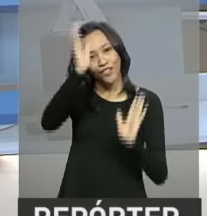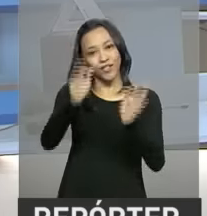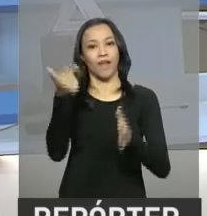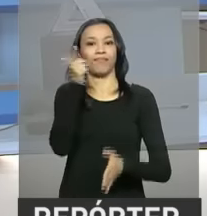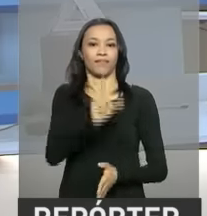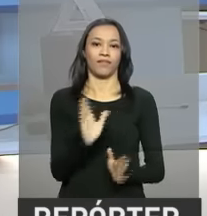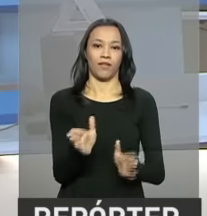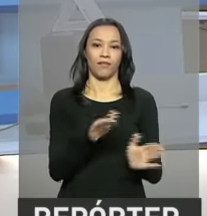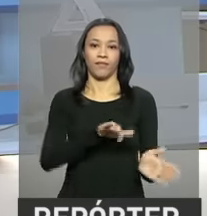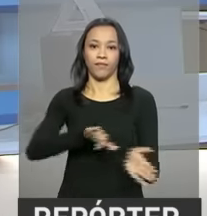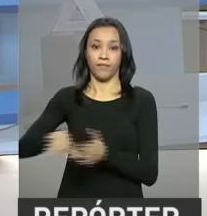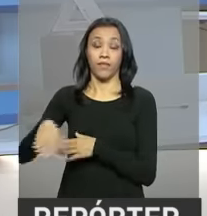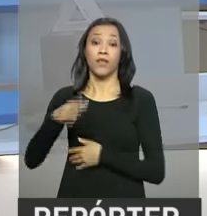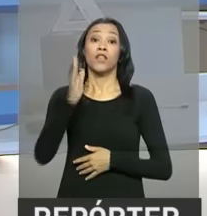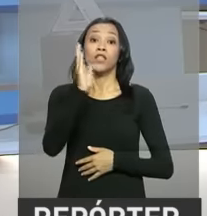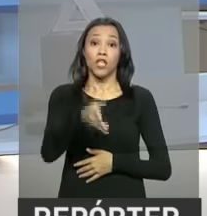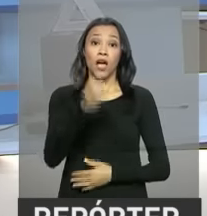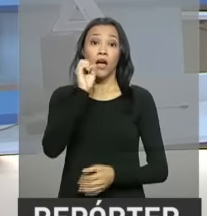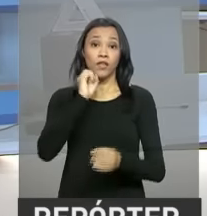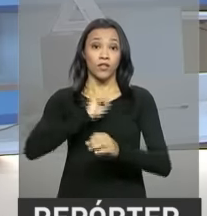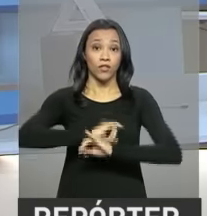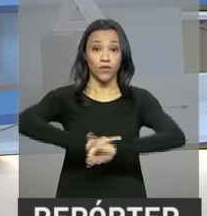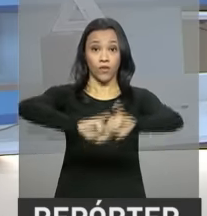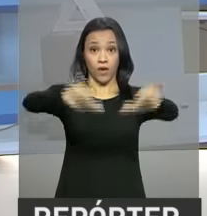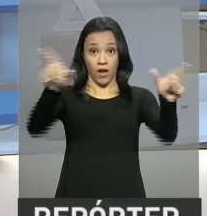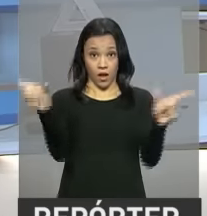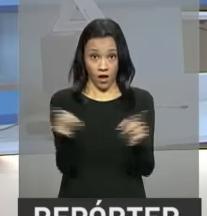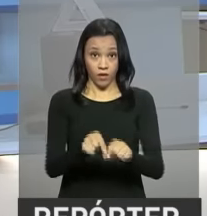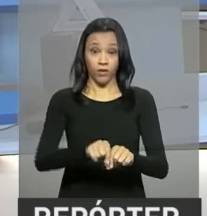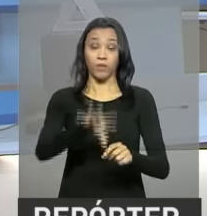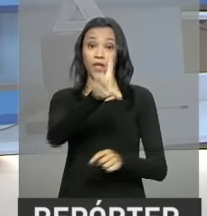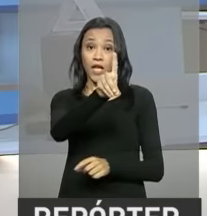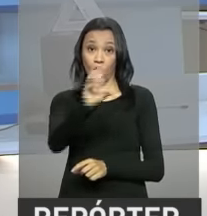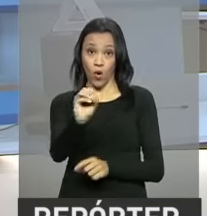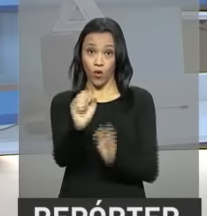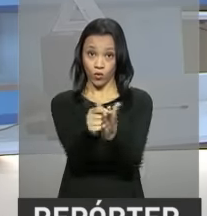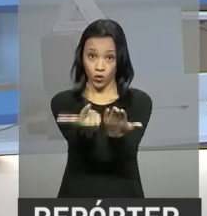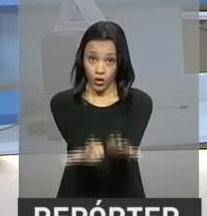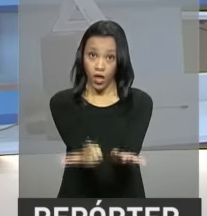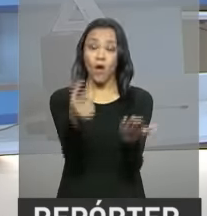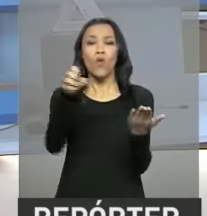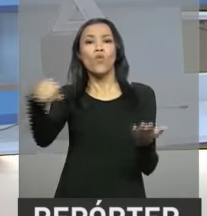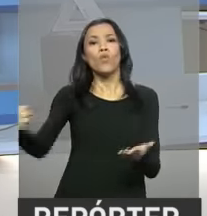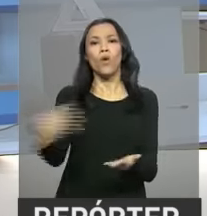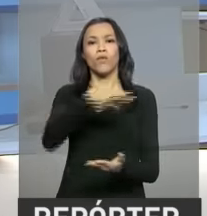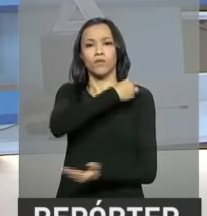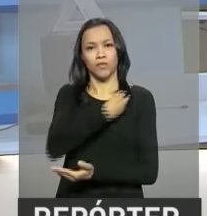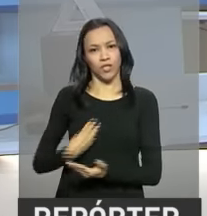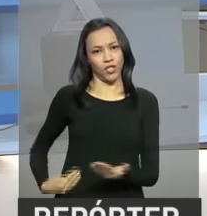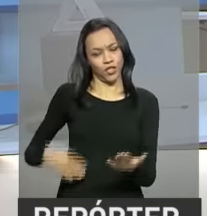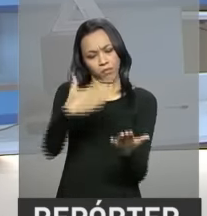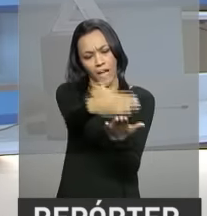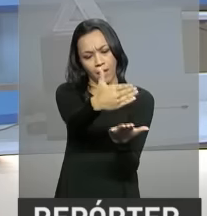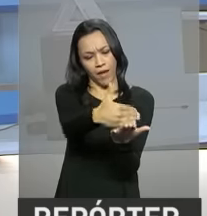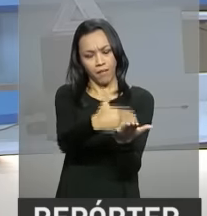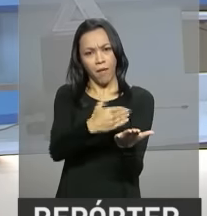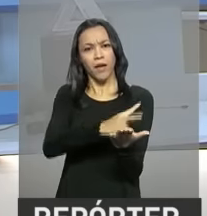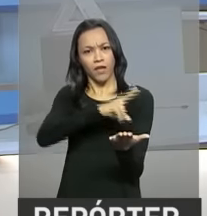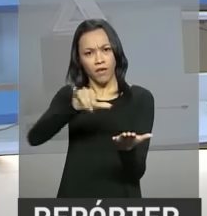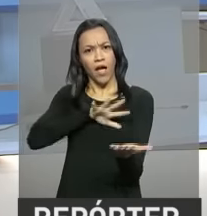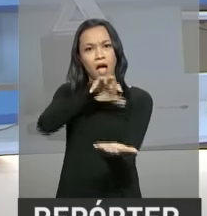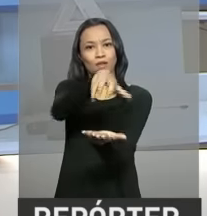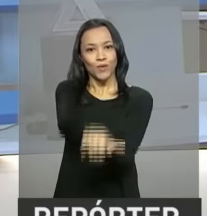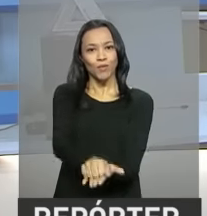brasileiros foi publicada no Diário Oficial da União desta sexta-feira a nomeação dos novos ministros que vão compor o governo do presidente